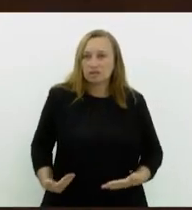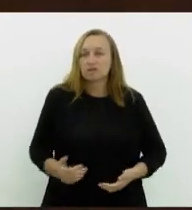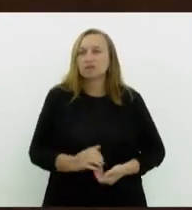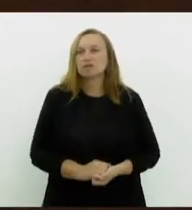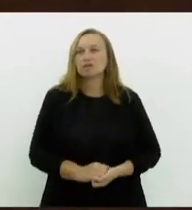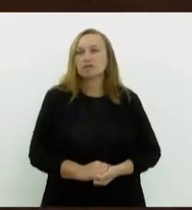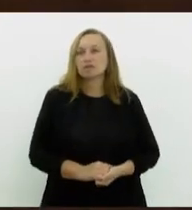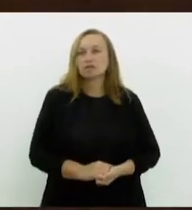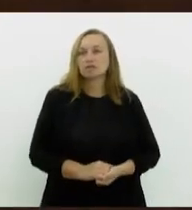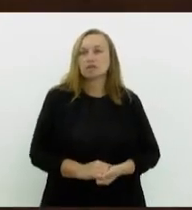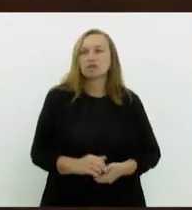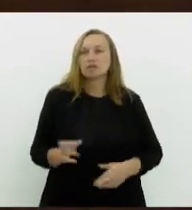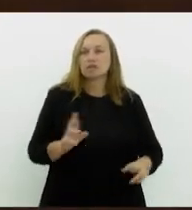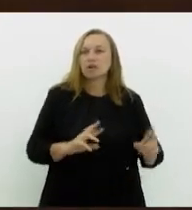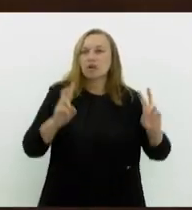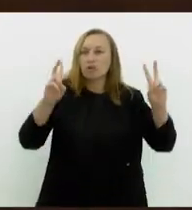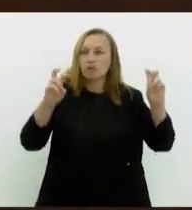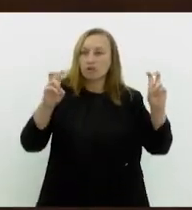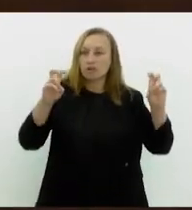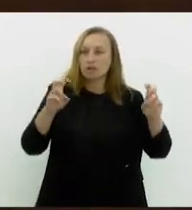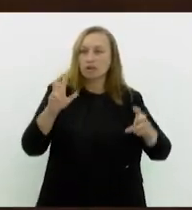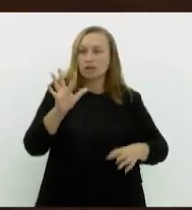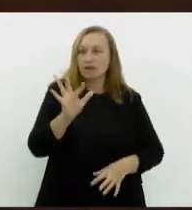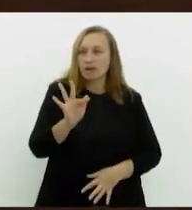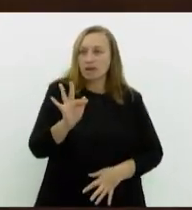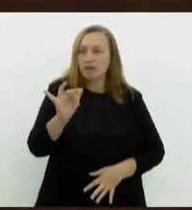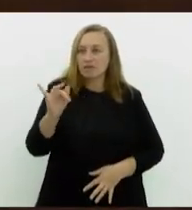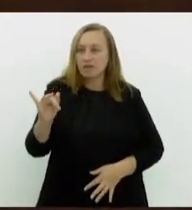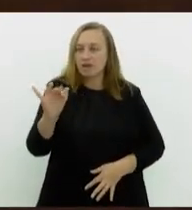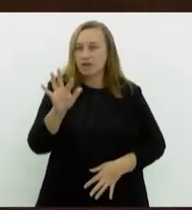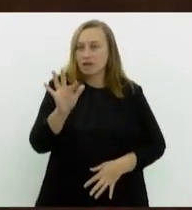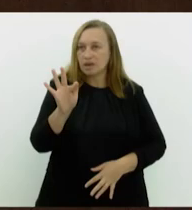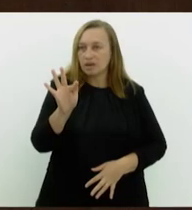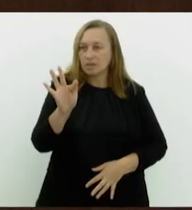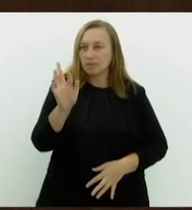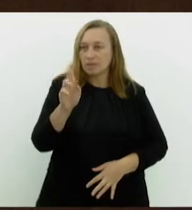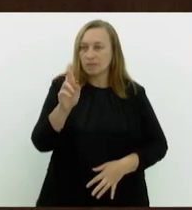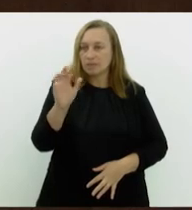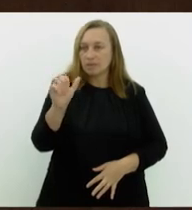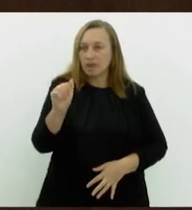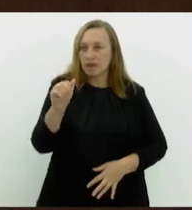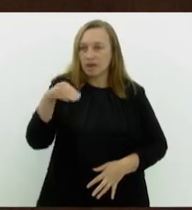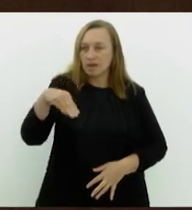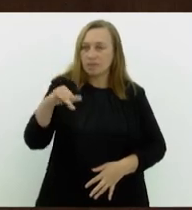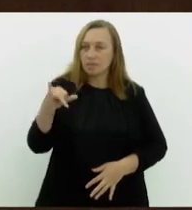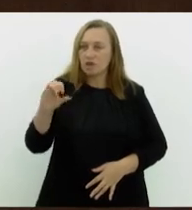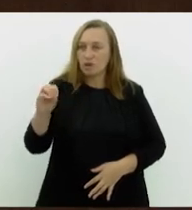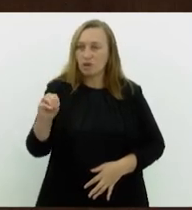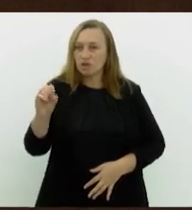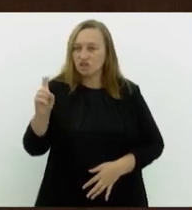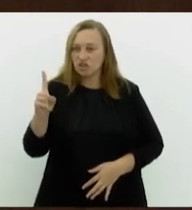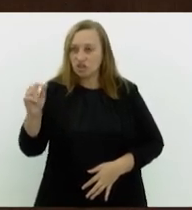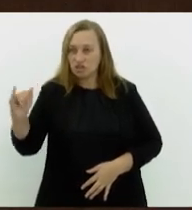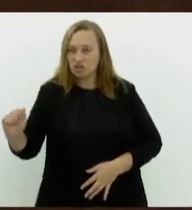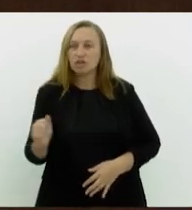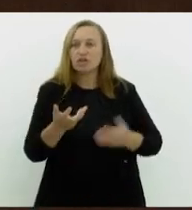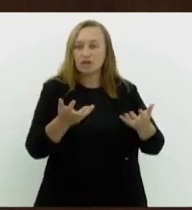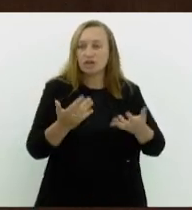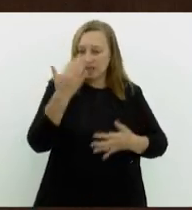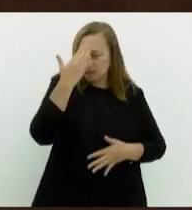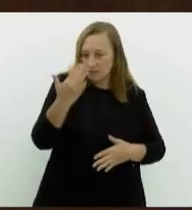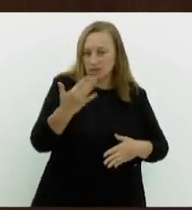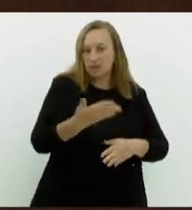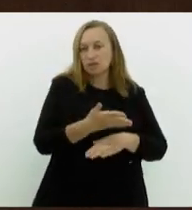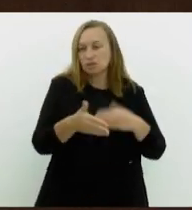pública relacionada ao tema da fibromialgia. Eu queria agradecer aos membros da Comissão de Saúde, deputado Tange, também